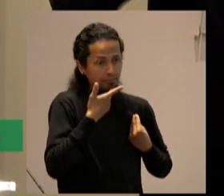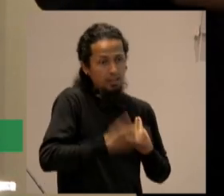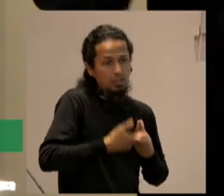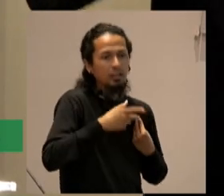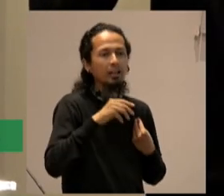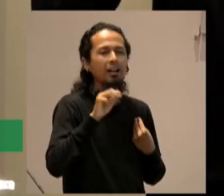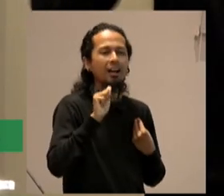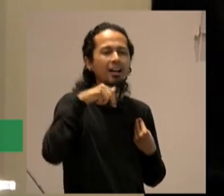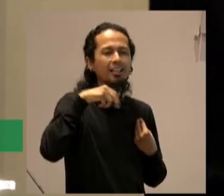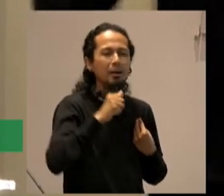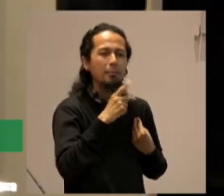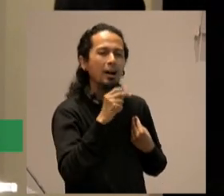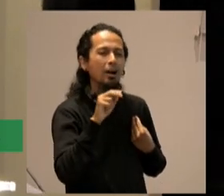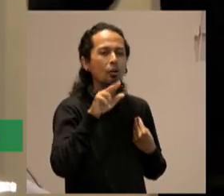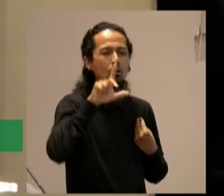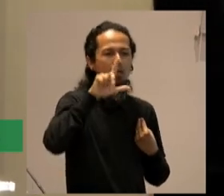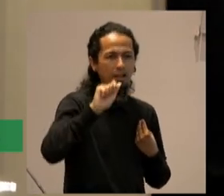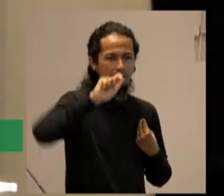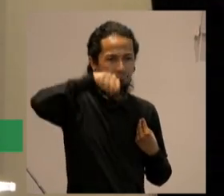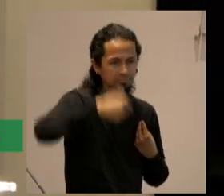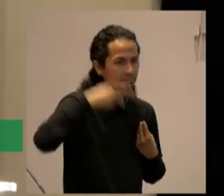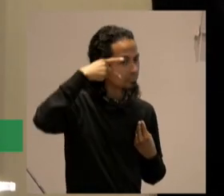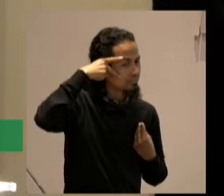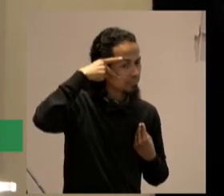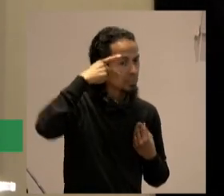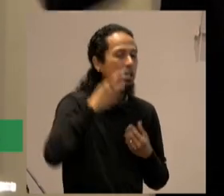da Educação Especial.